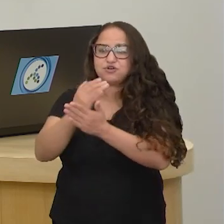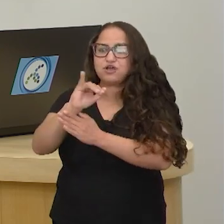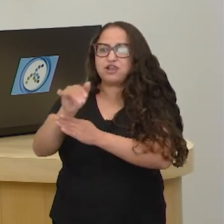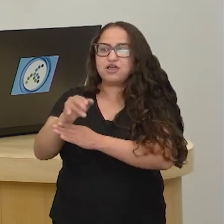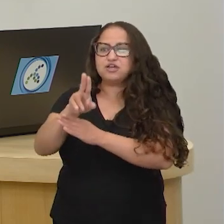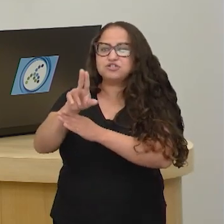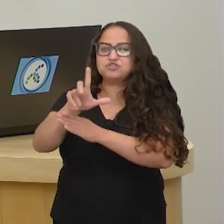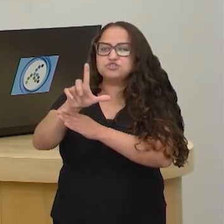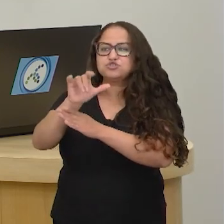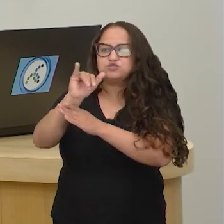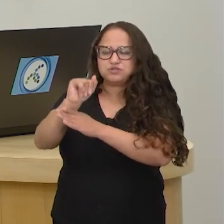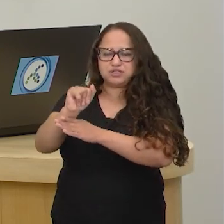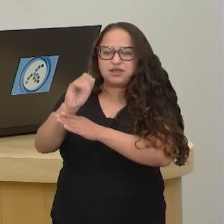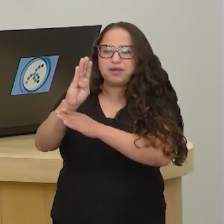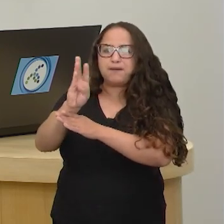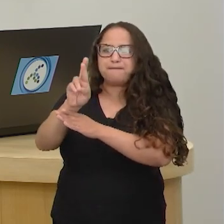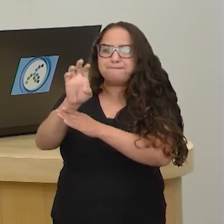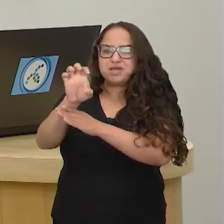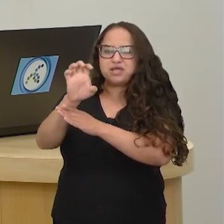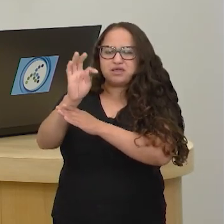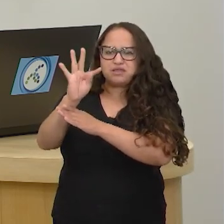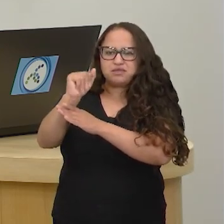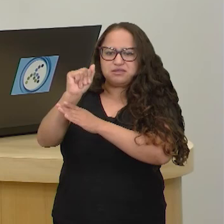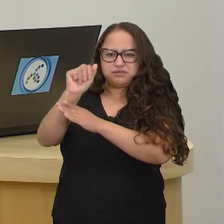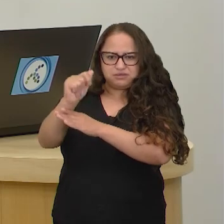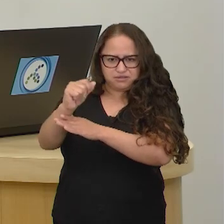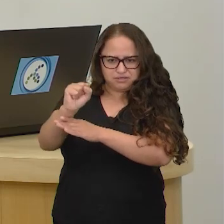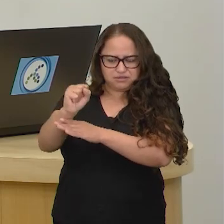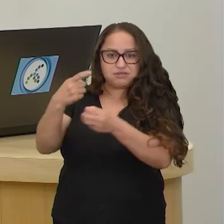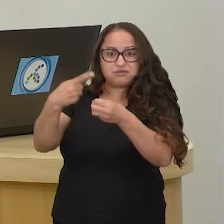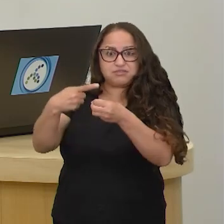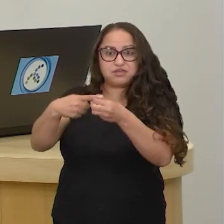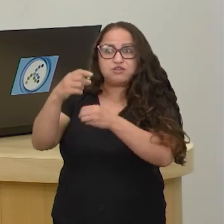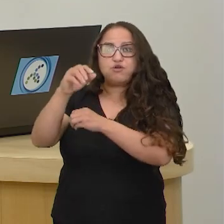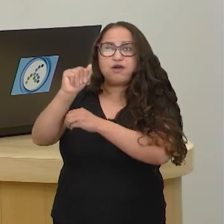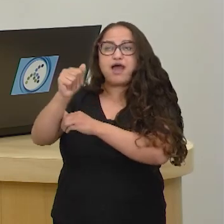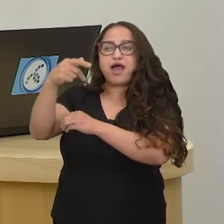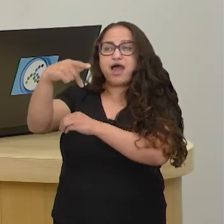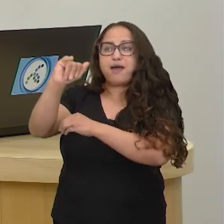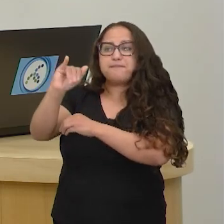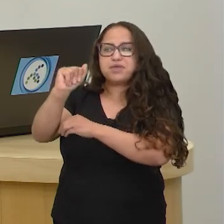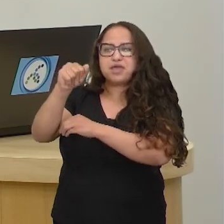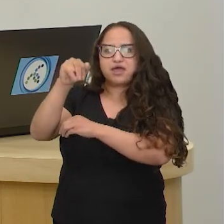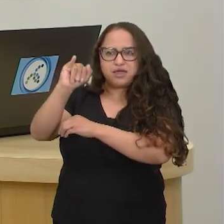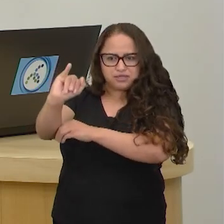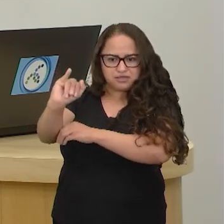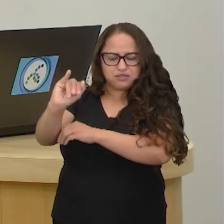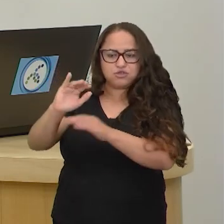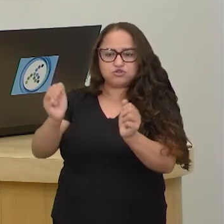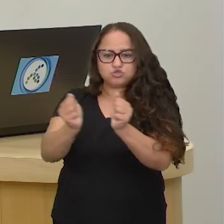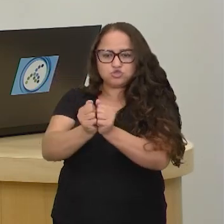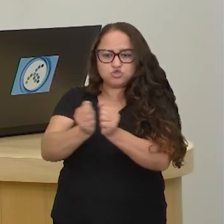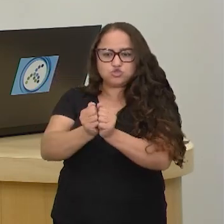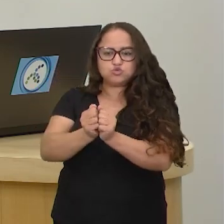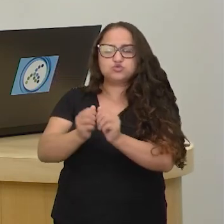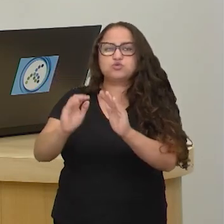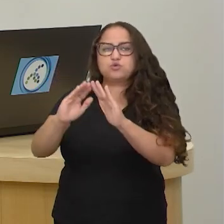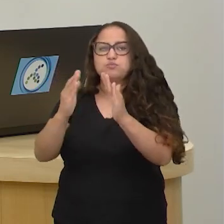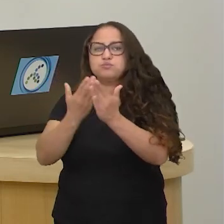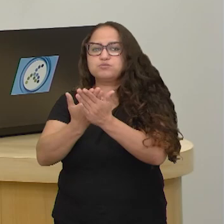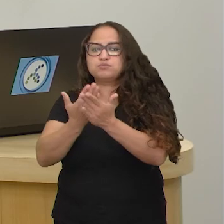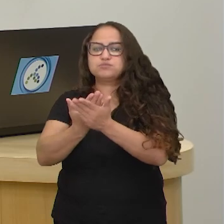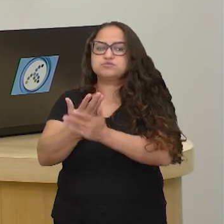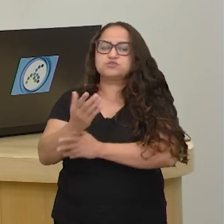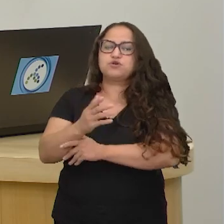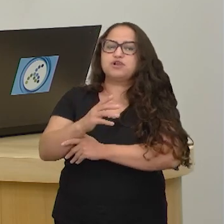de Apiaí, São Paulo também com a gente, com o professor Giba. Professor Primo Pereira também de Santos, Escola